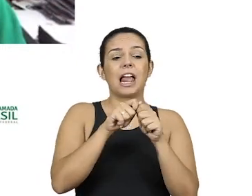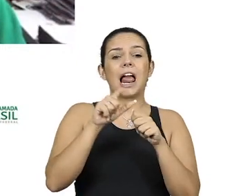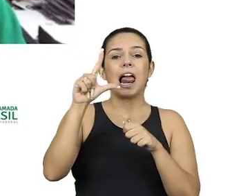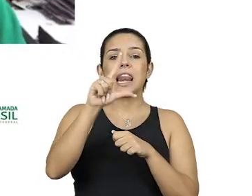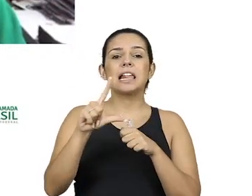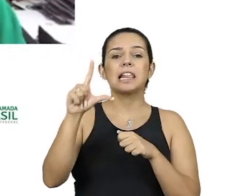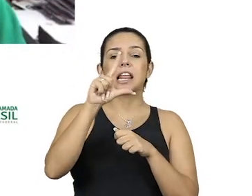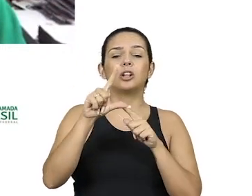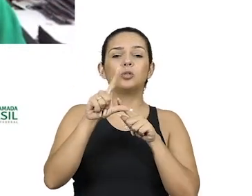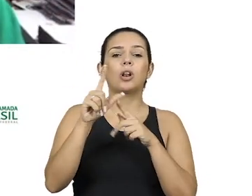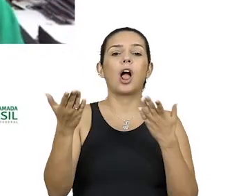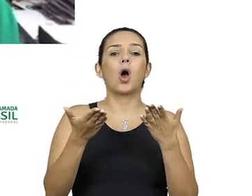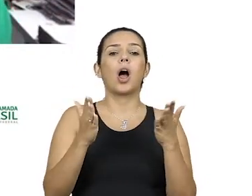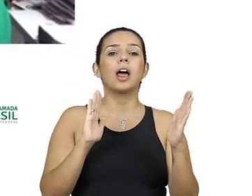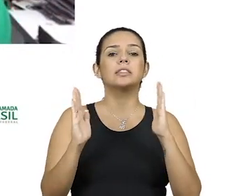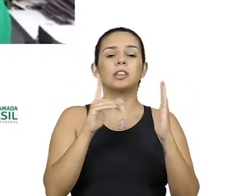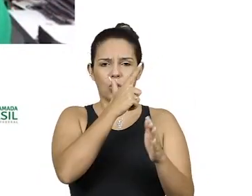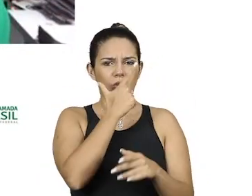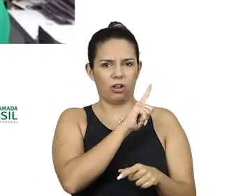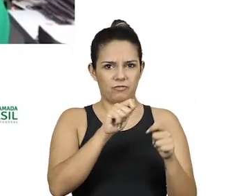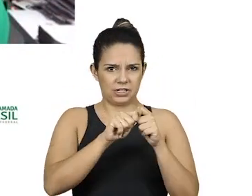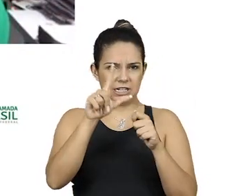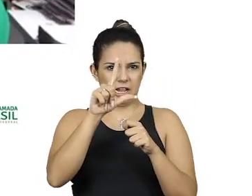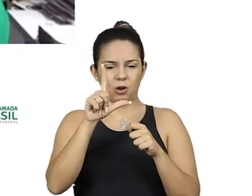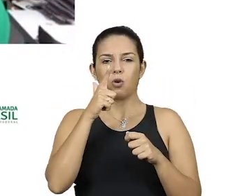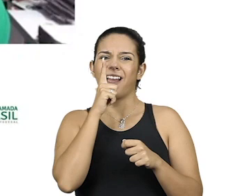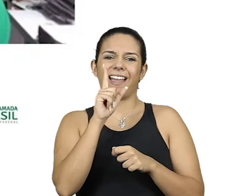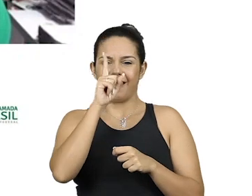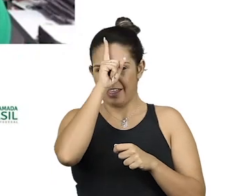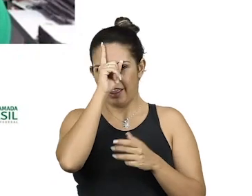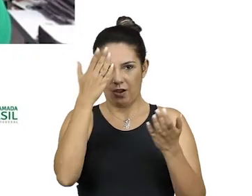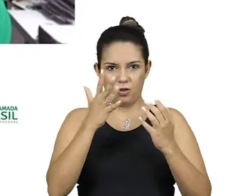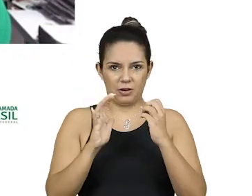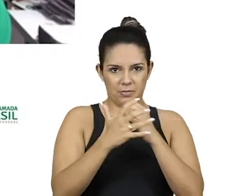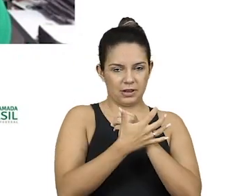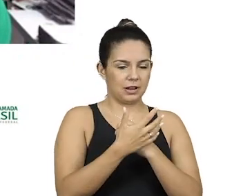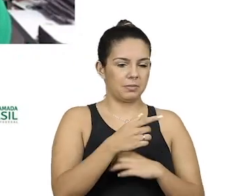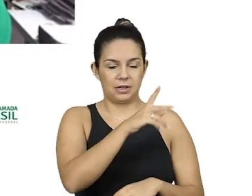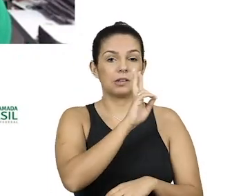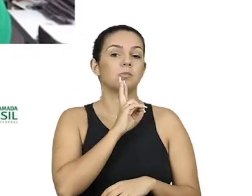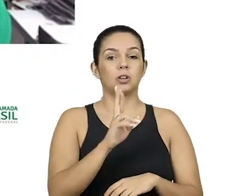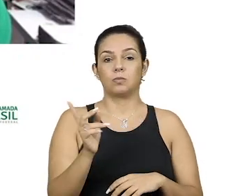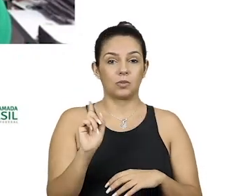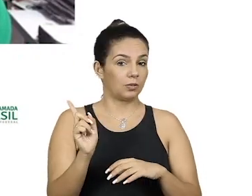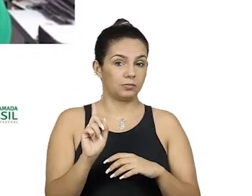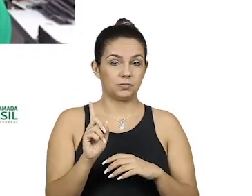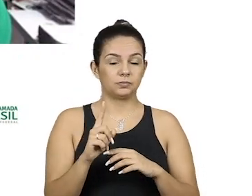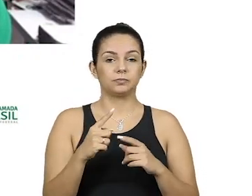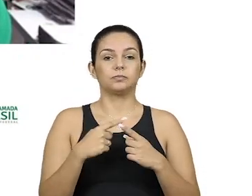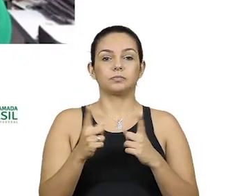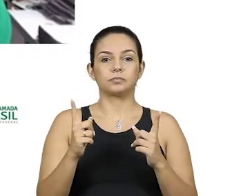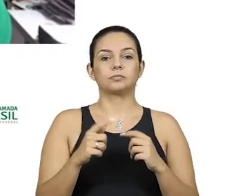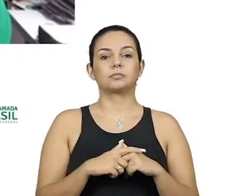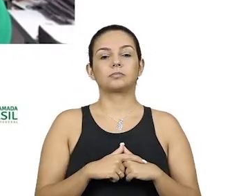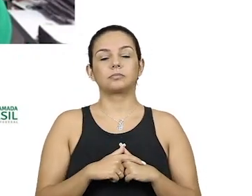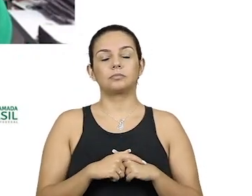literariamente nesse tempo? Você tem conseguido criar? Não,